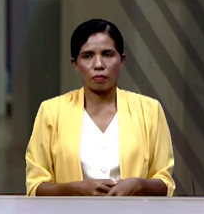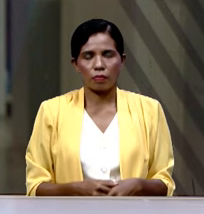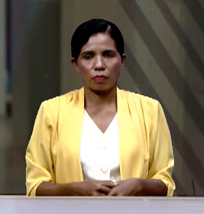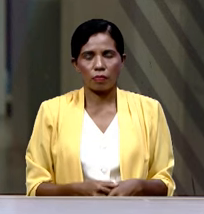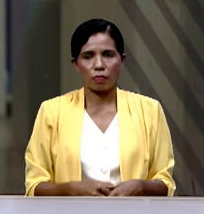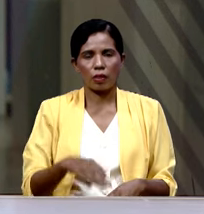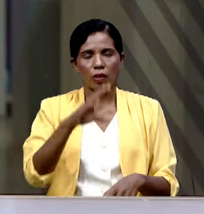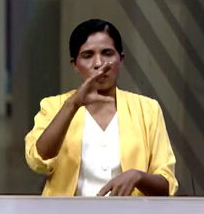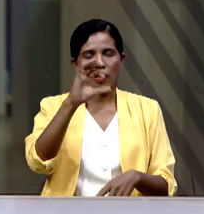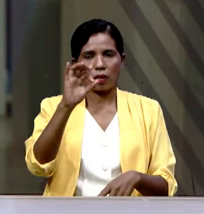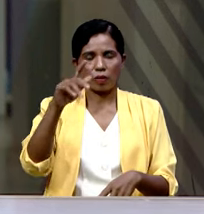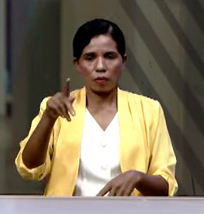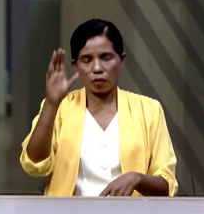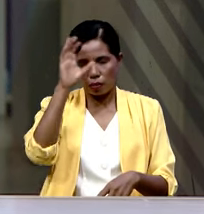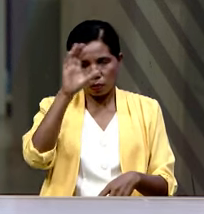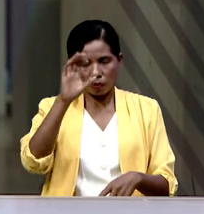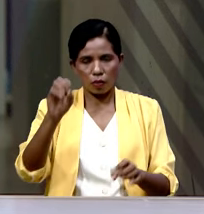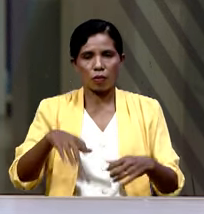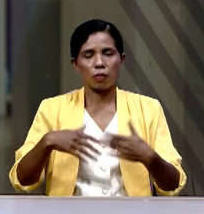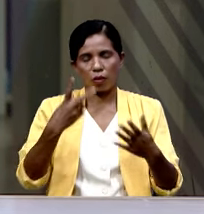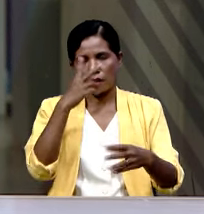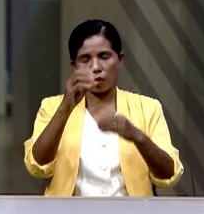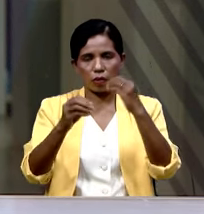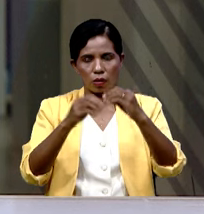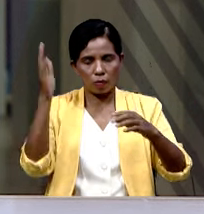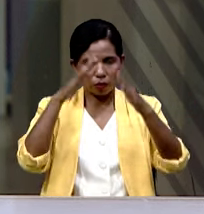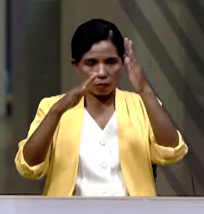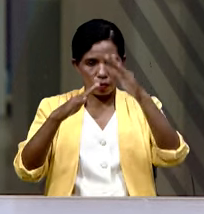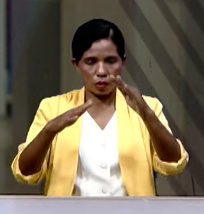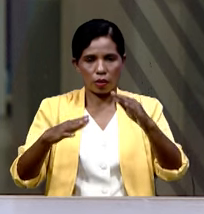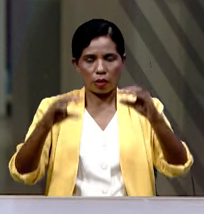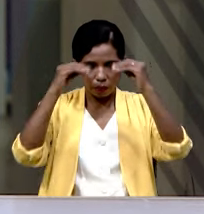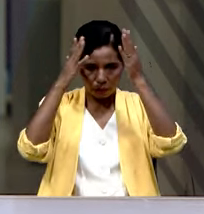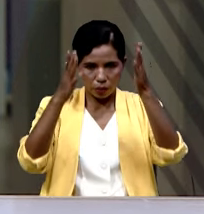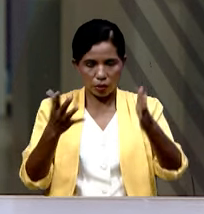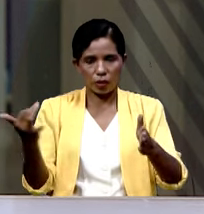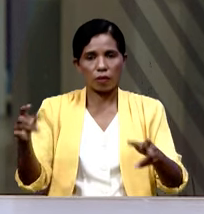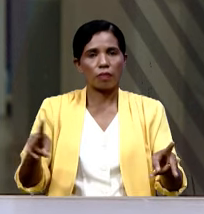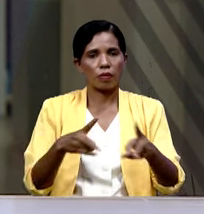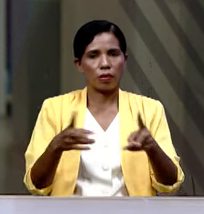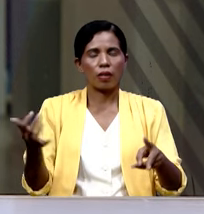Comissão Função Pública, Cebuco Alternativa, onde resolve problema professor voluntário será.